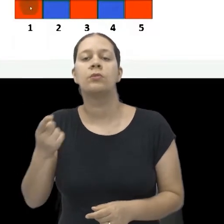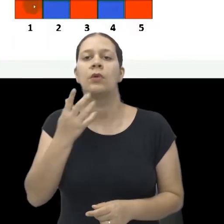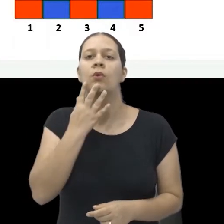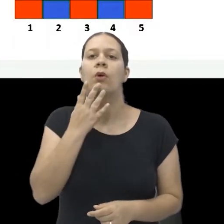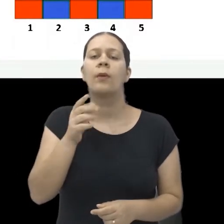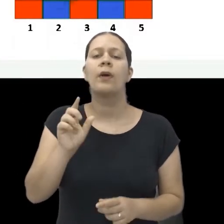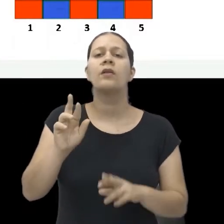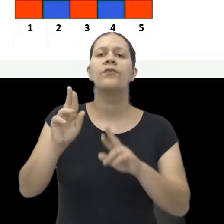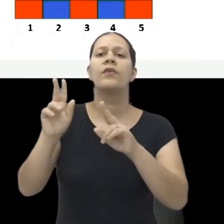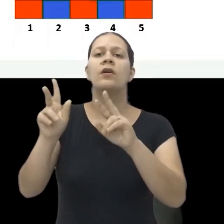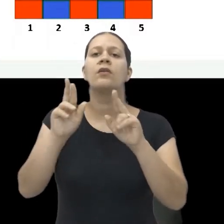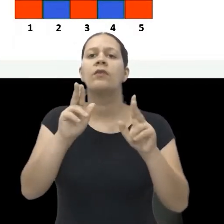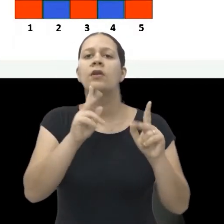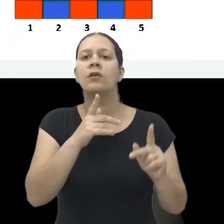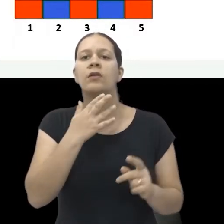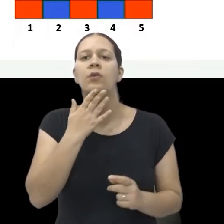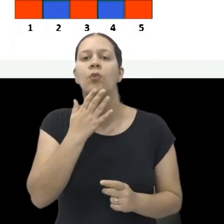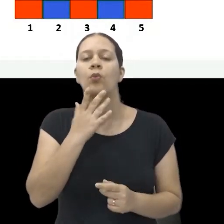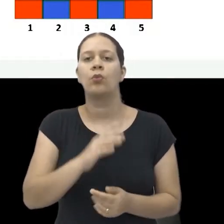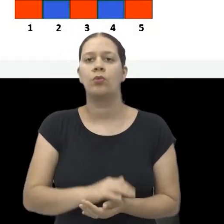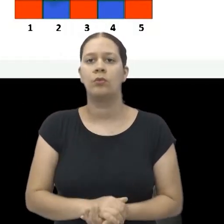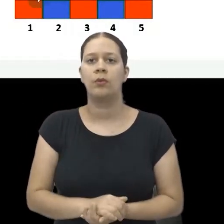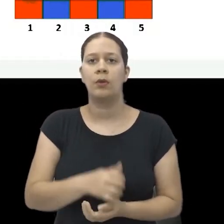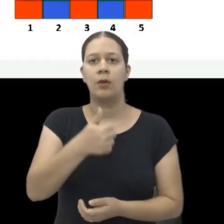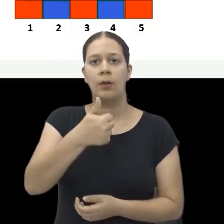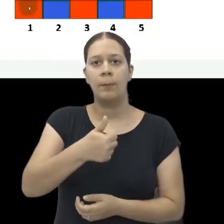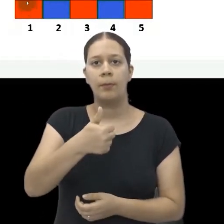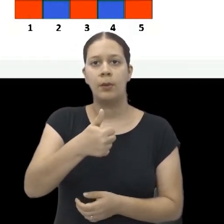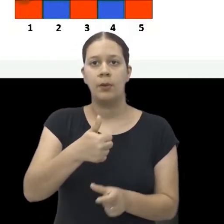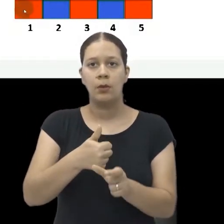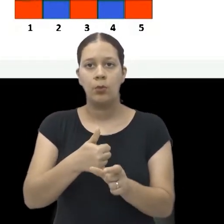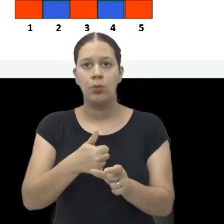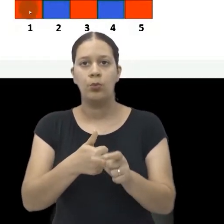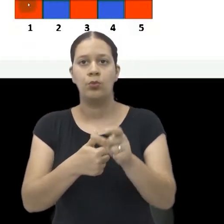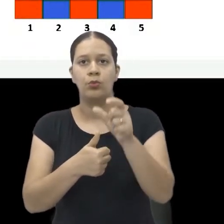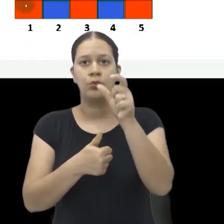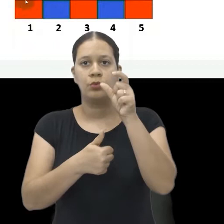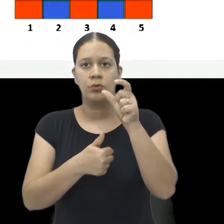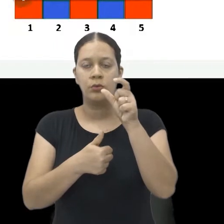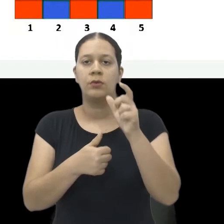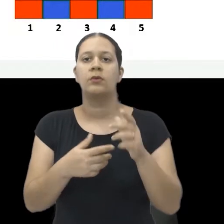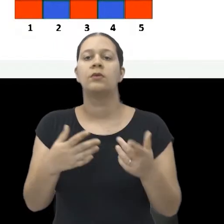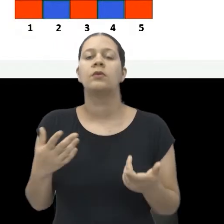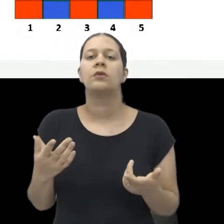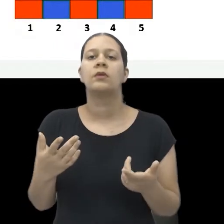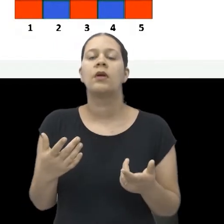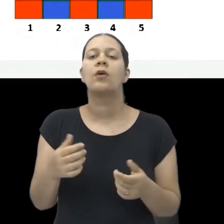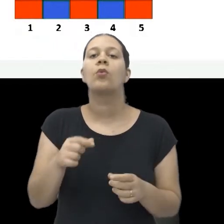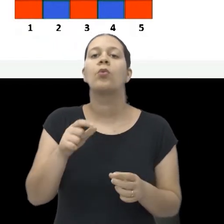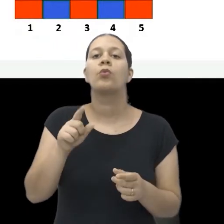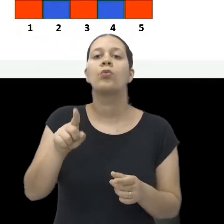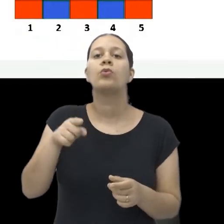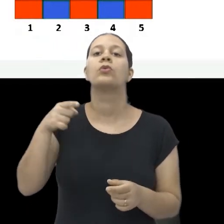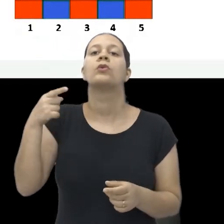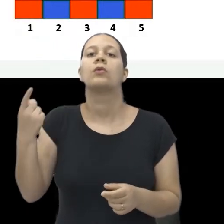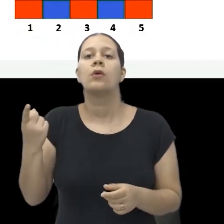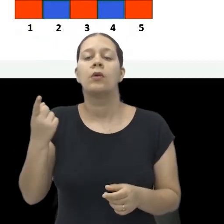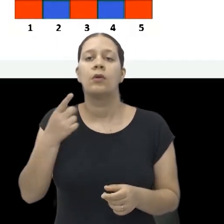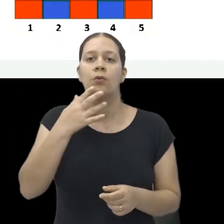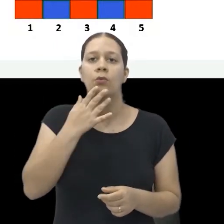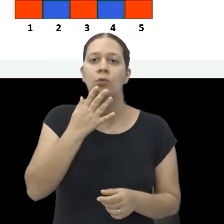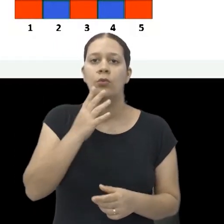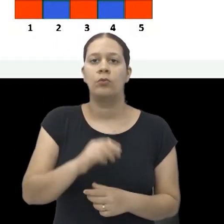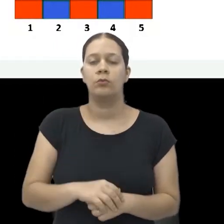tenho aqui cores alternadas. Eu tenho a primeira coluna aqui, ó, e quando ele fala termo seguinte, é